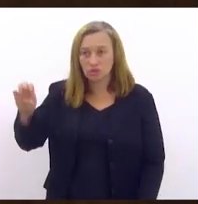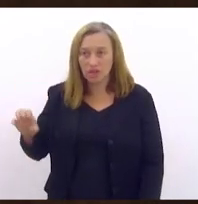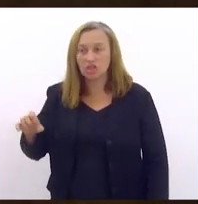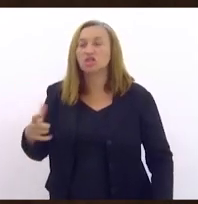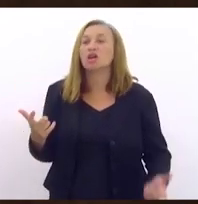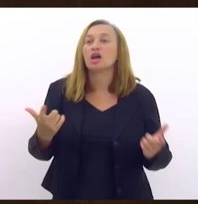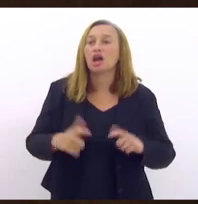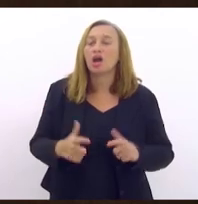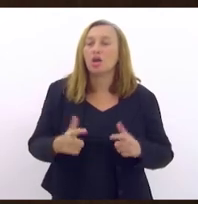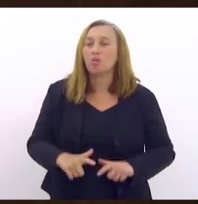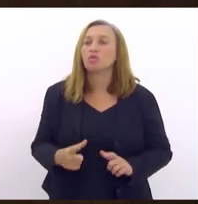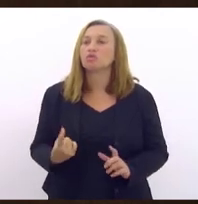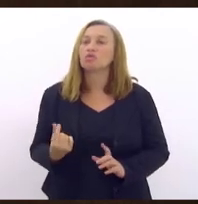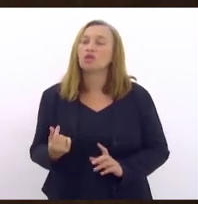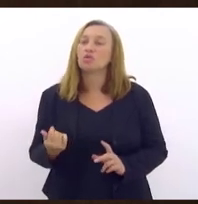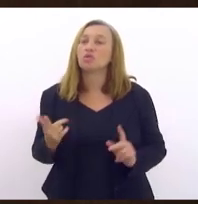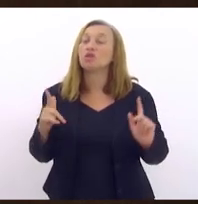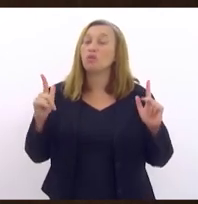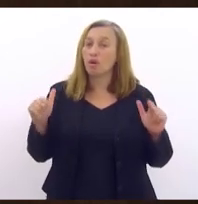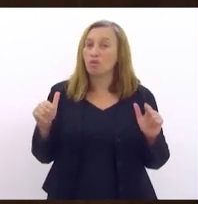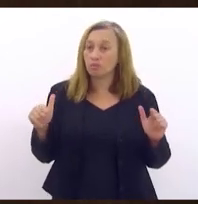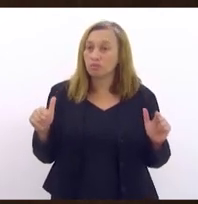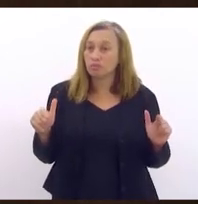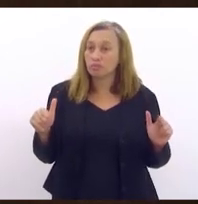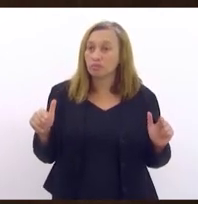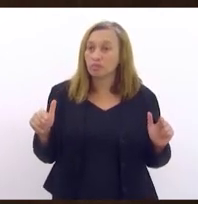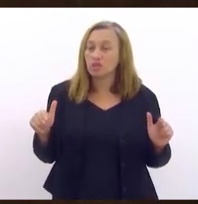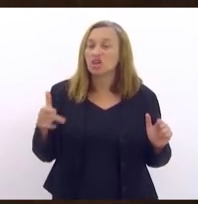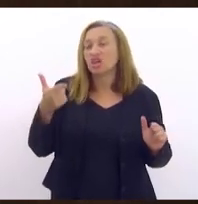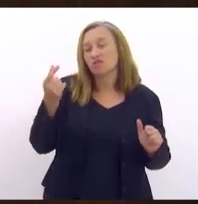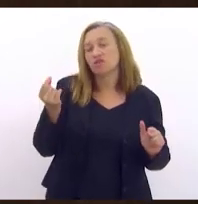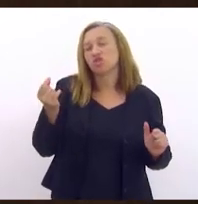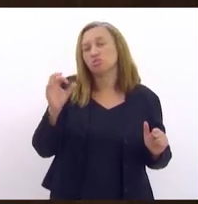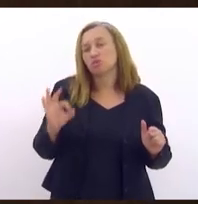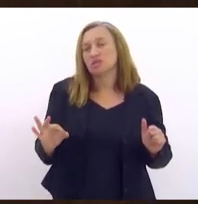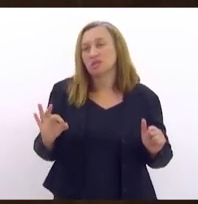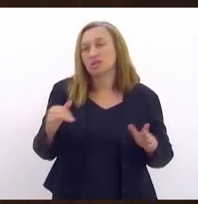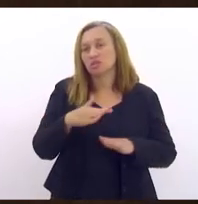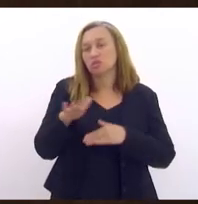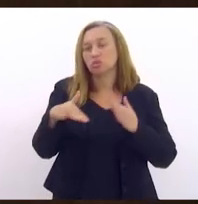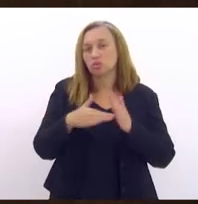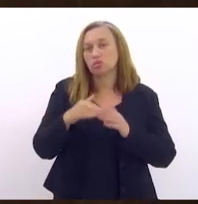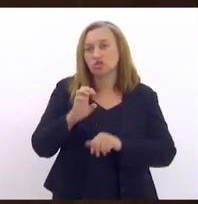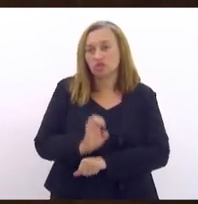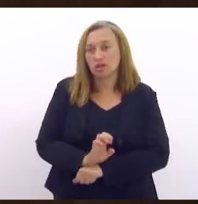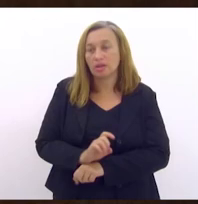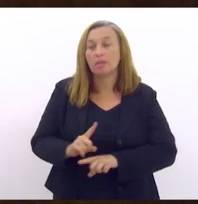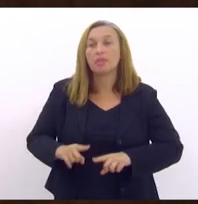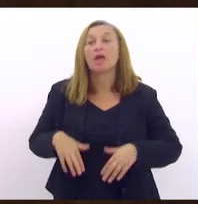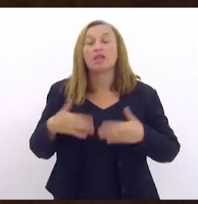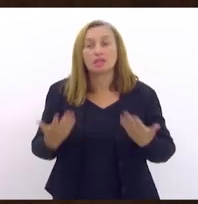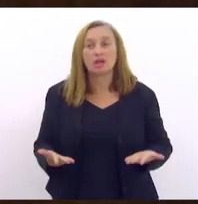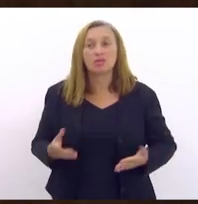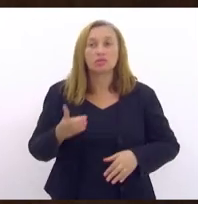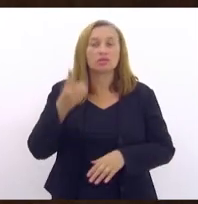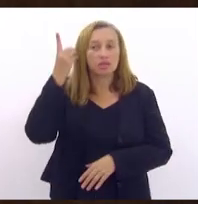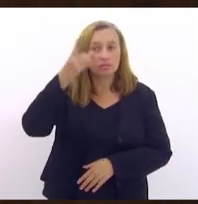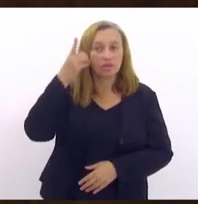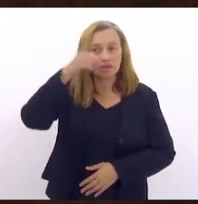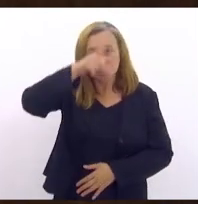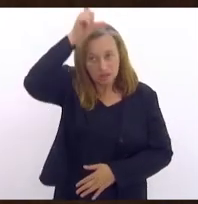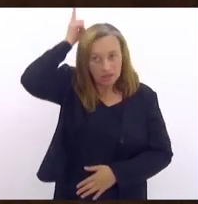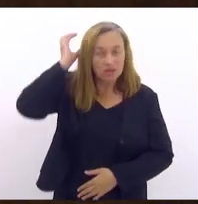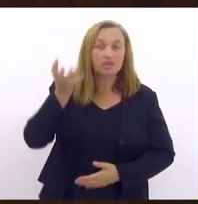onde a alíquota ficaria igual, uma média de 20% em todos eles. Então, doutor Luiz Paulo, eu quero,